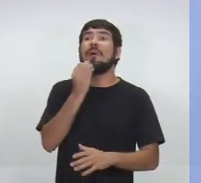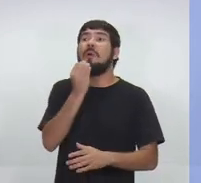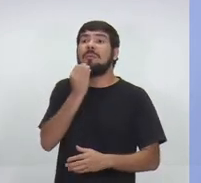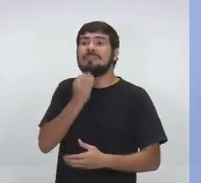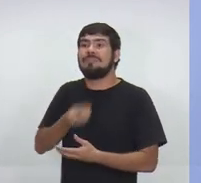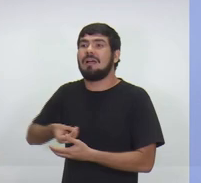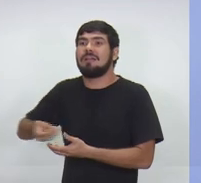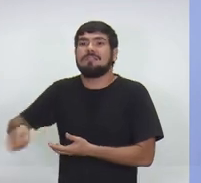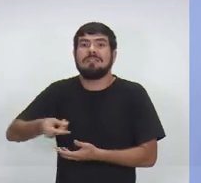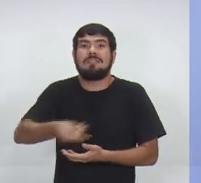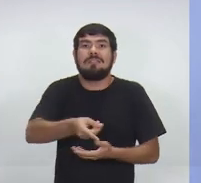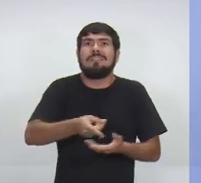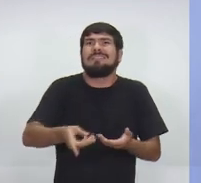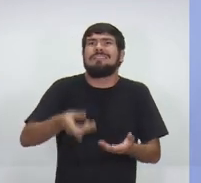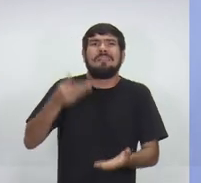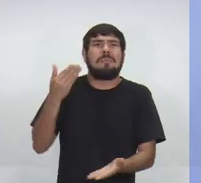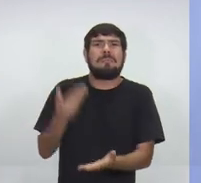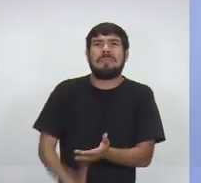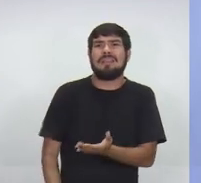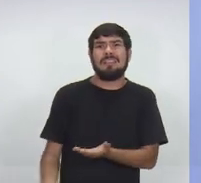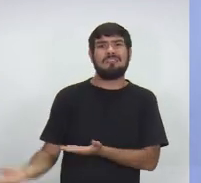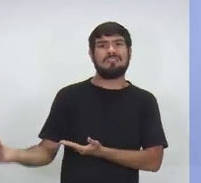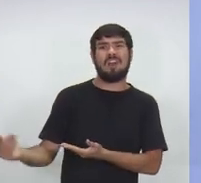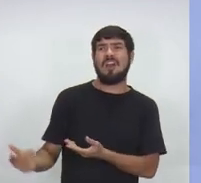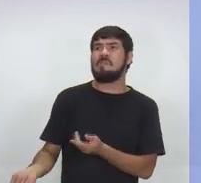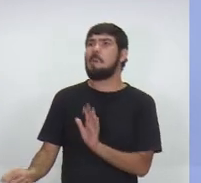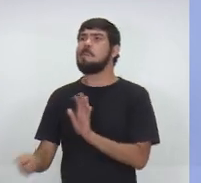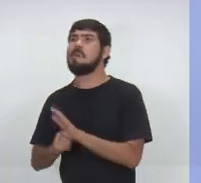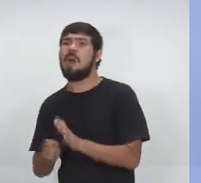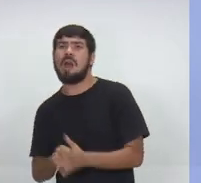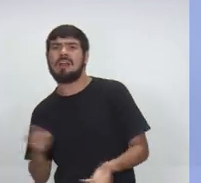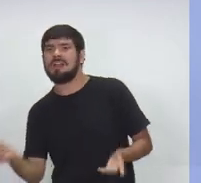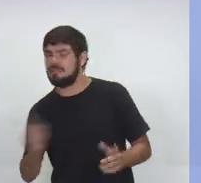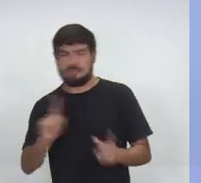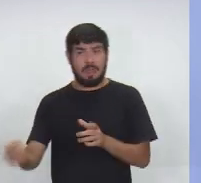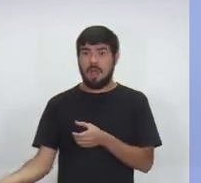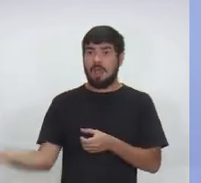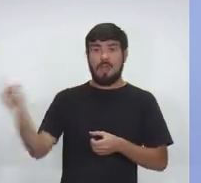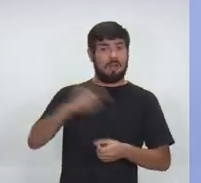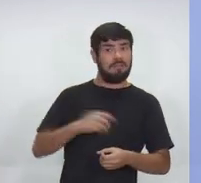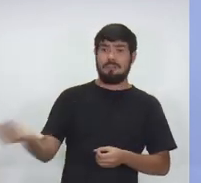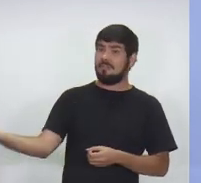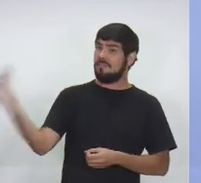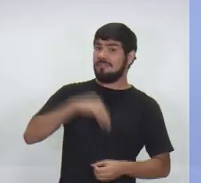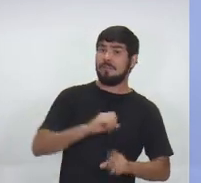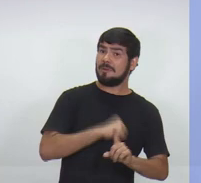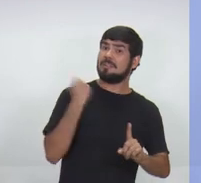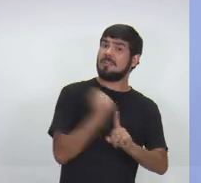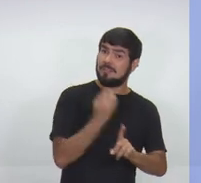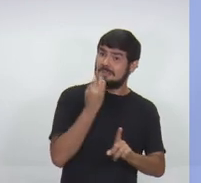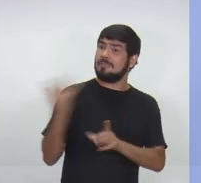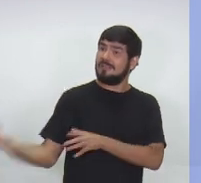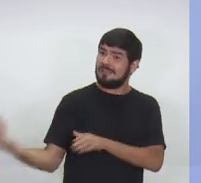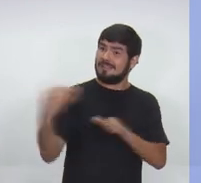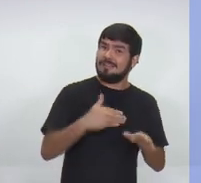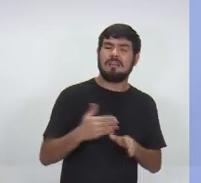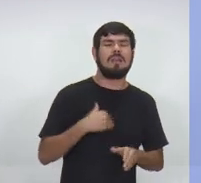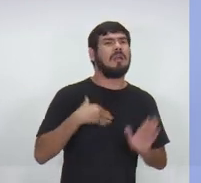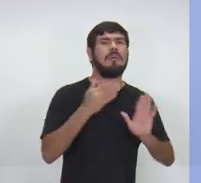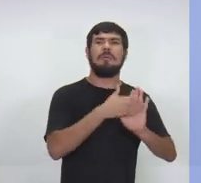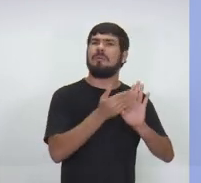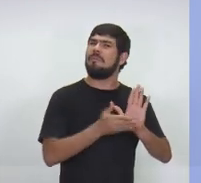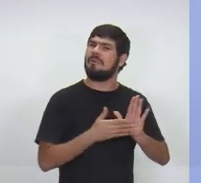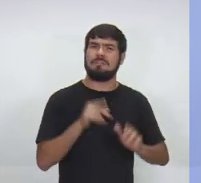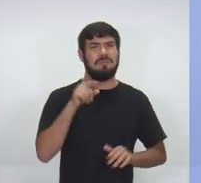em vez de perdê la para a droga vamos ganhar pra sociedade do bem é isso que me proponho você você a partir do ano que vem